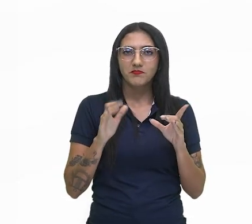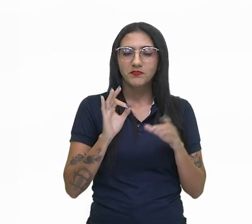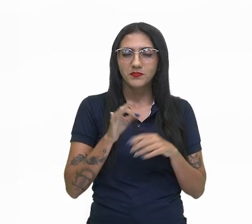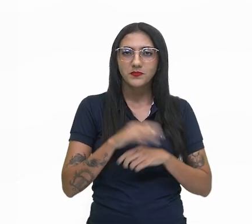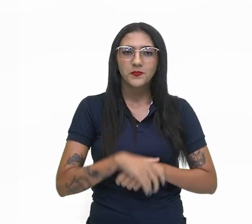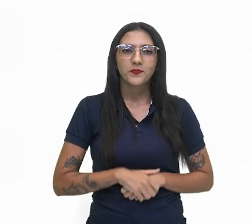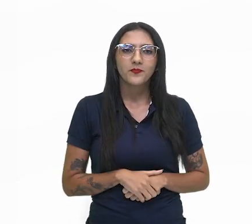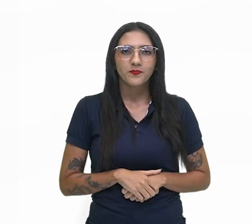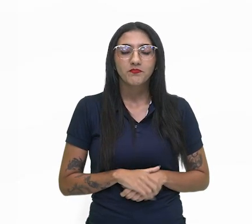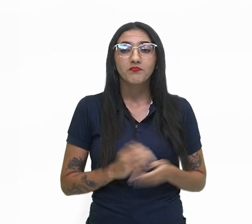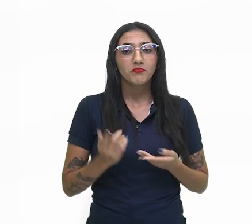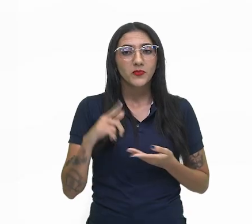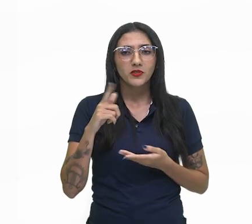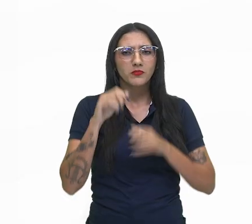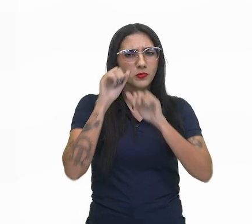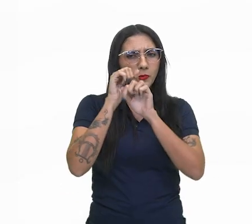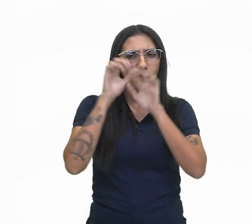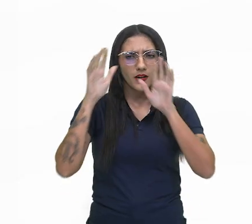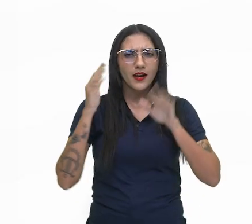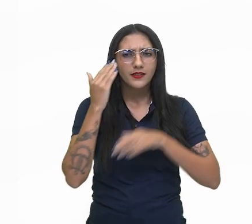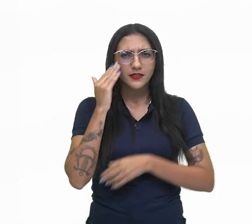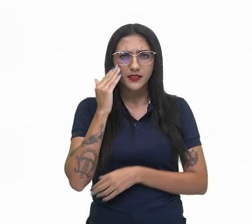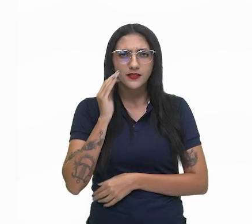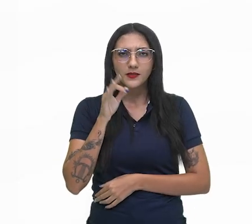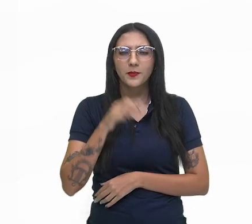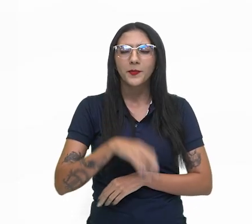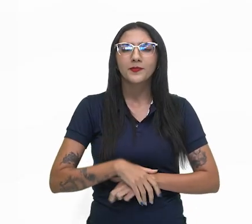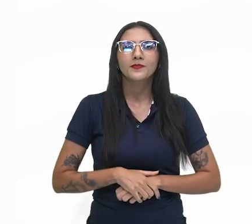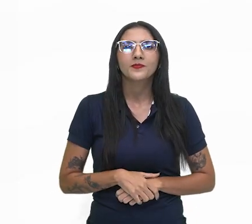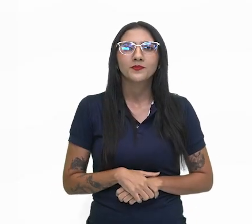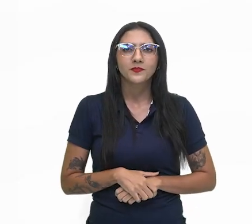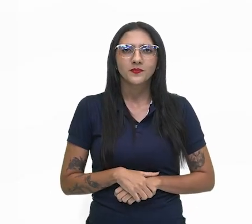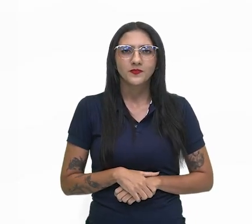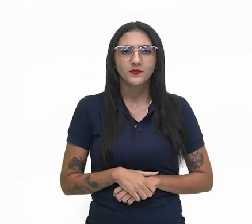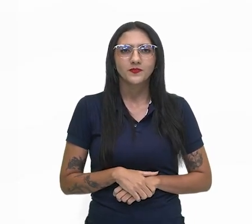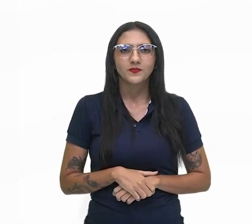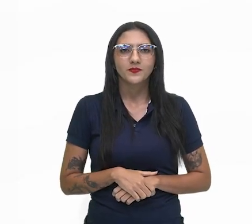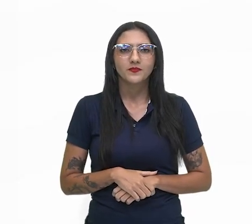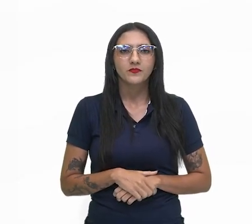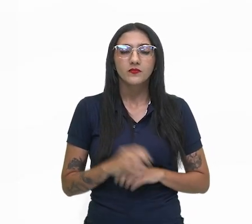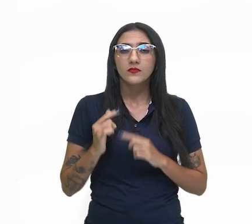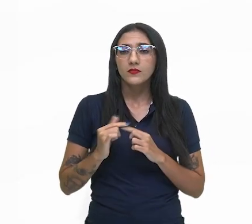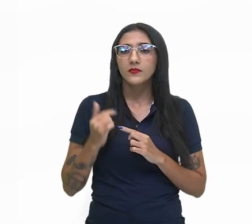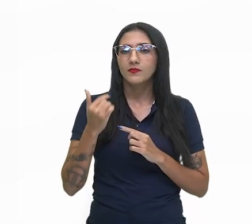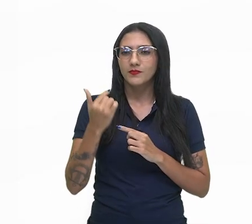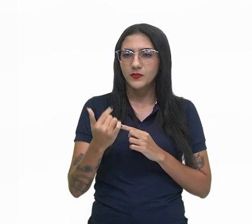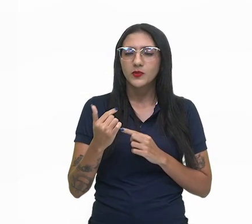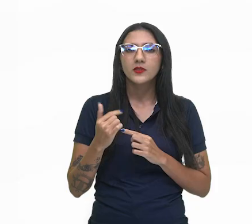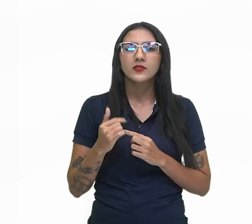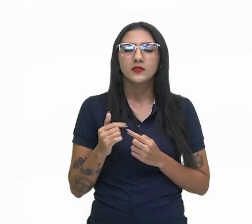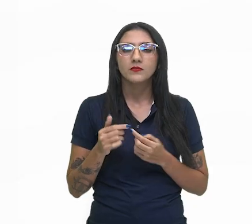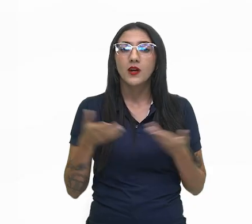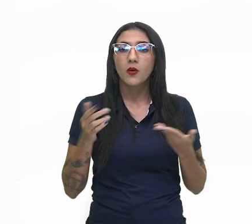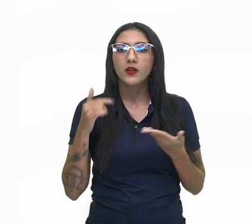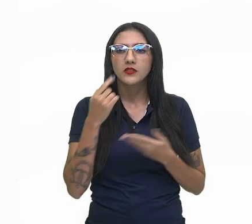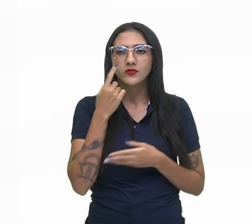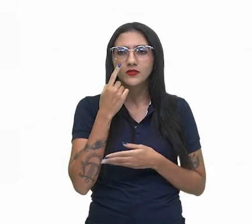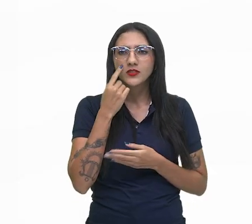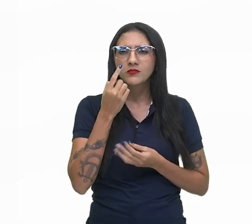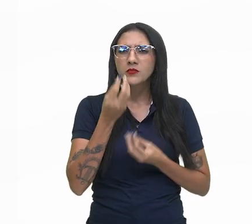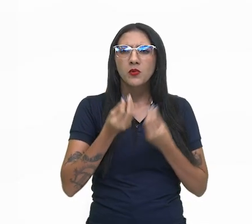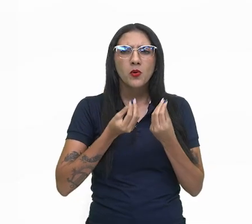Então, isso aí ficou muito claro para nós. Perfeito, gente? A partir daí, nós fomos ver o que é esse